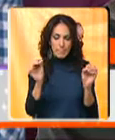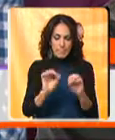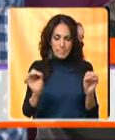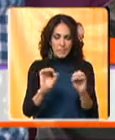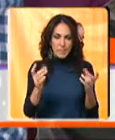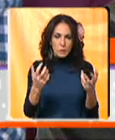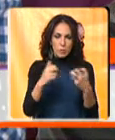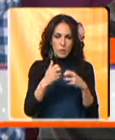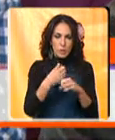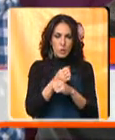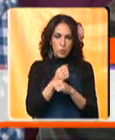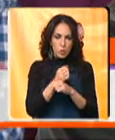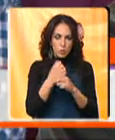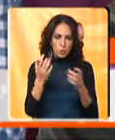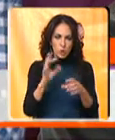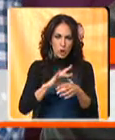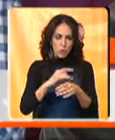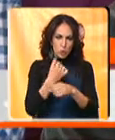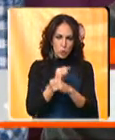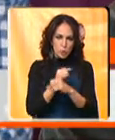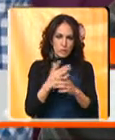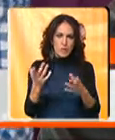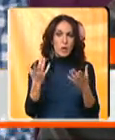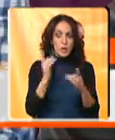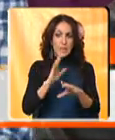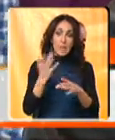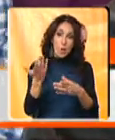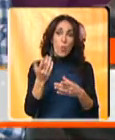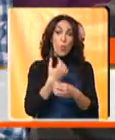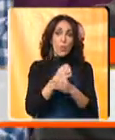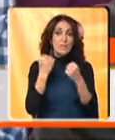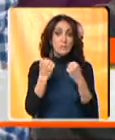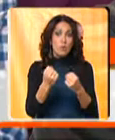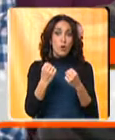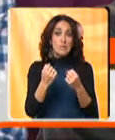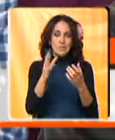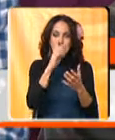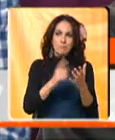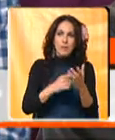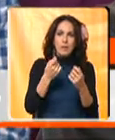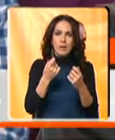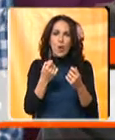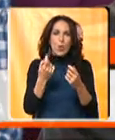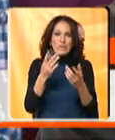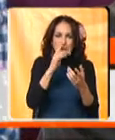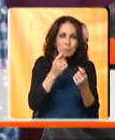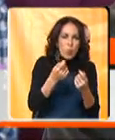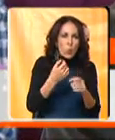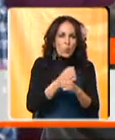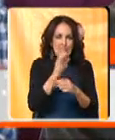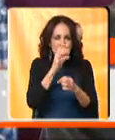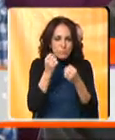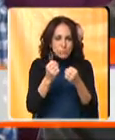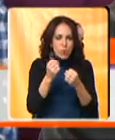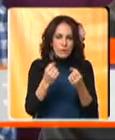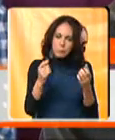da osteoporose. Então o osso é mais denso, mesmo que falte, mesmo que haja pouco osso, se o osso for